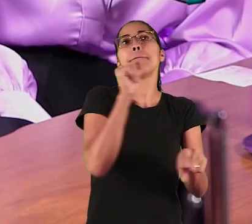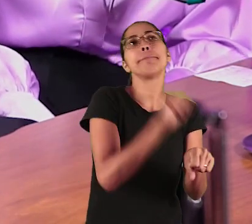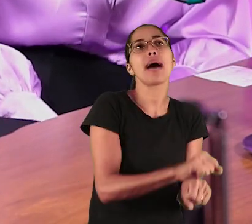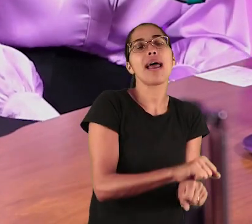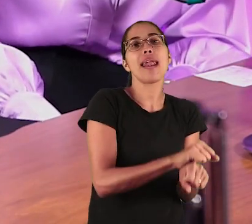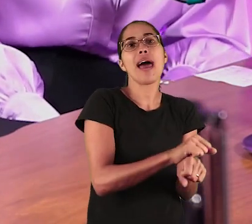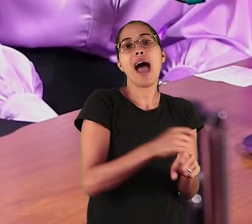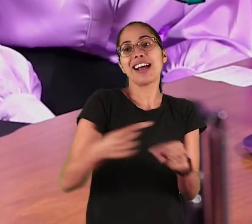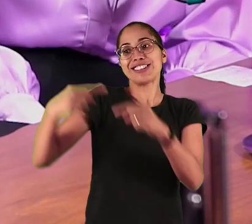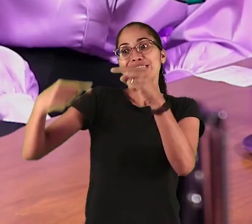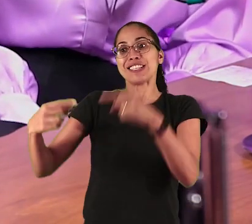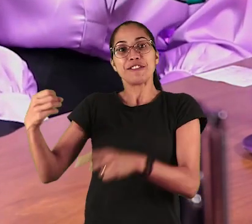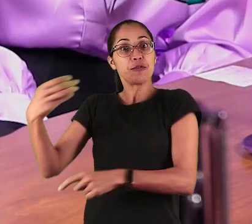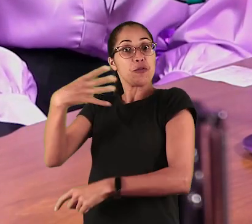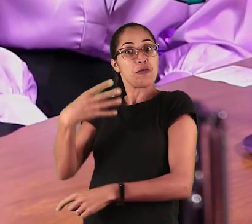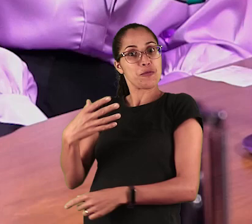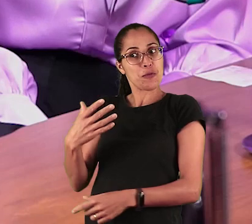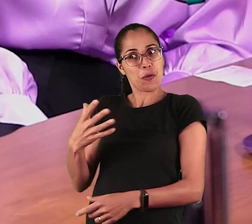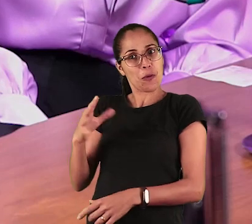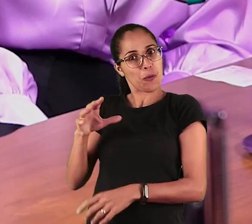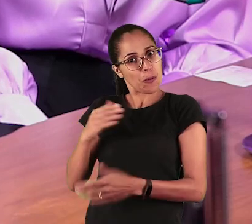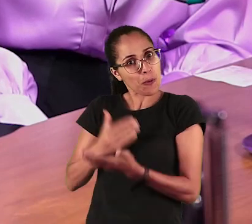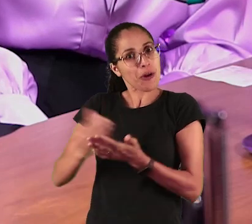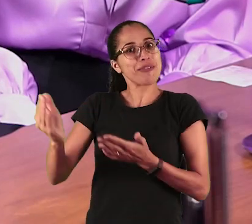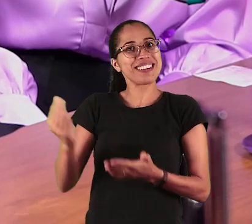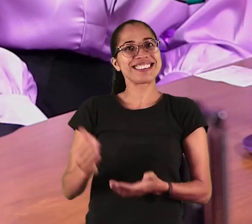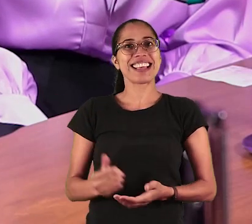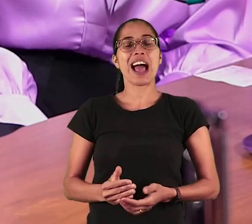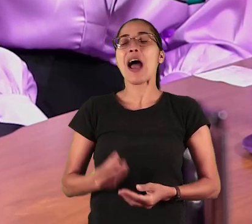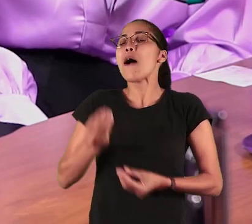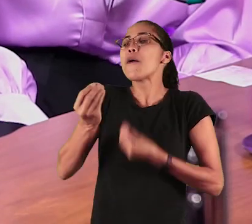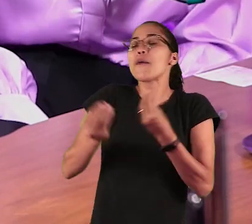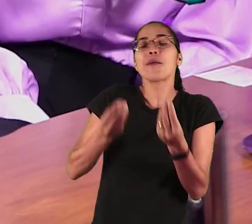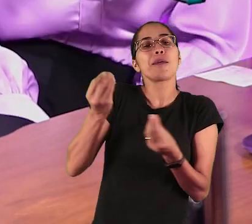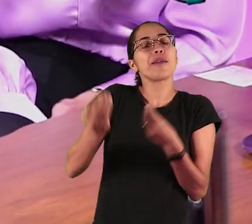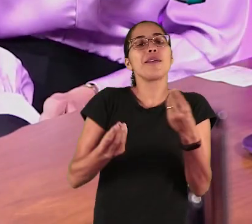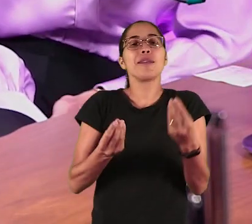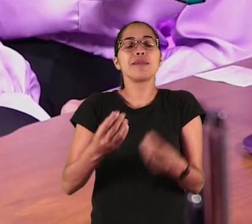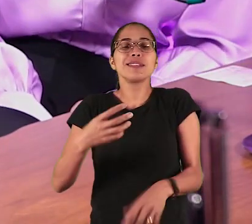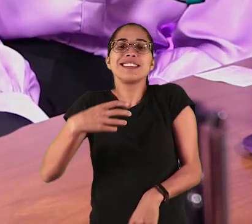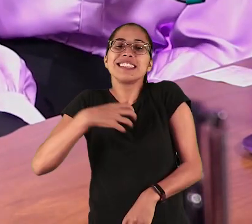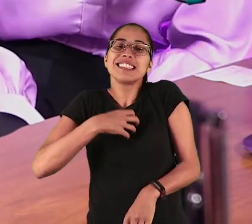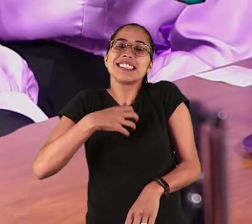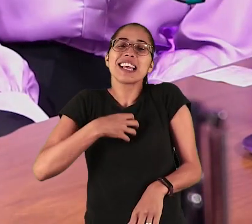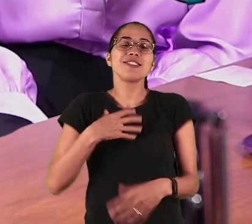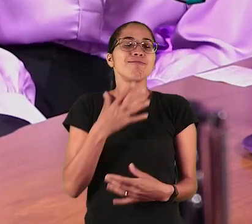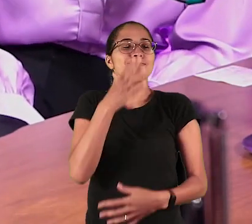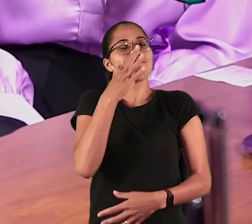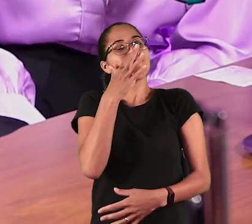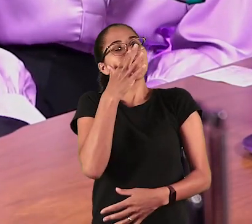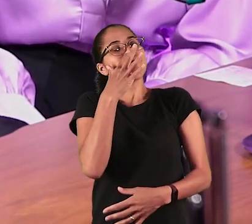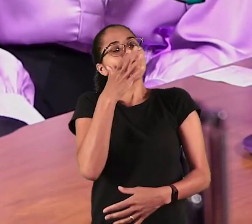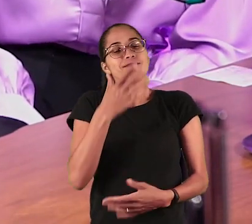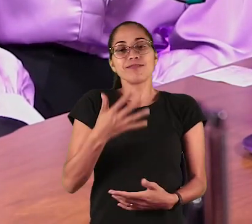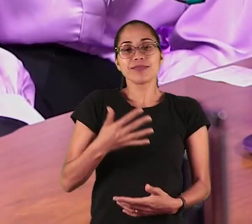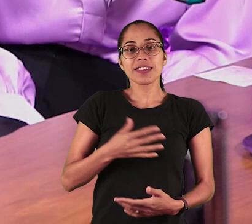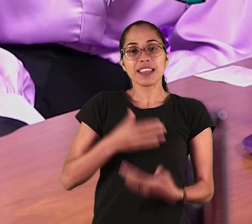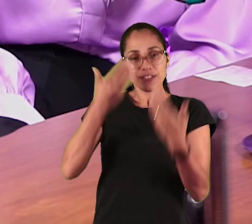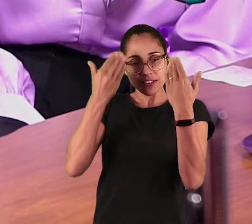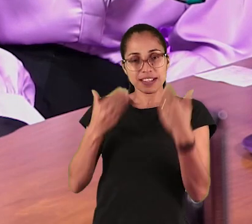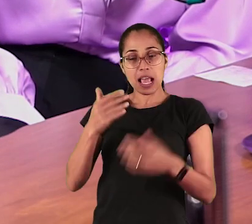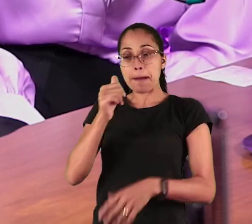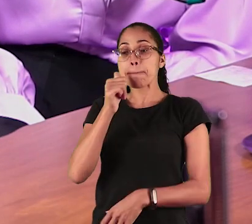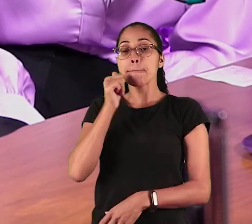e aí eu queria saber o que que te motivou E como foi para você essa decisão e se você sente também esse lugar de inspirar